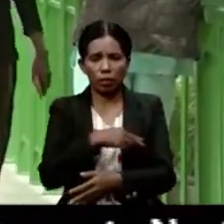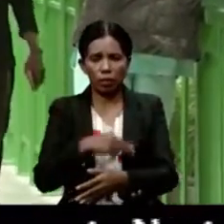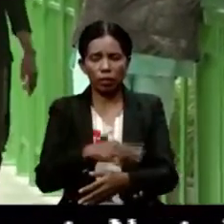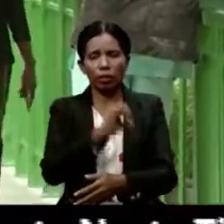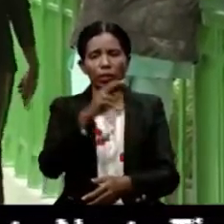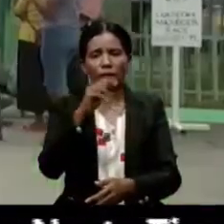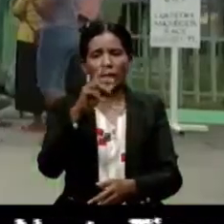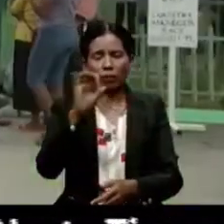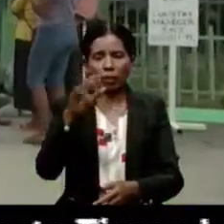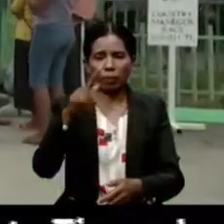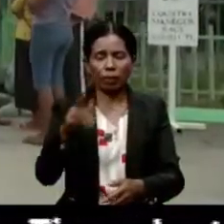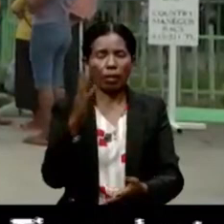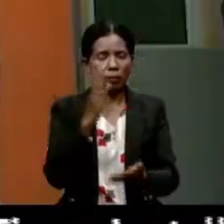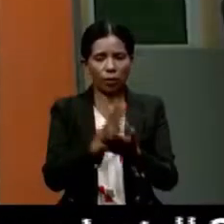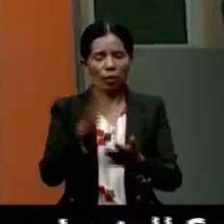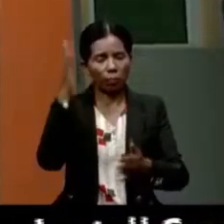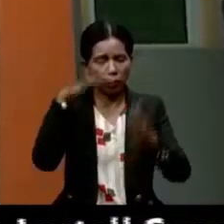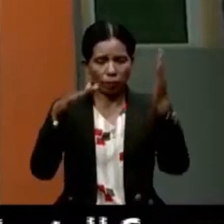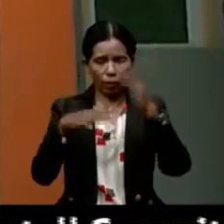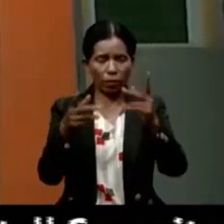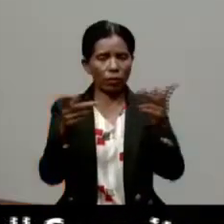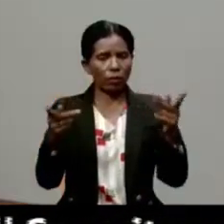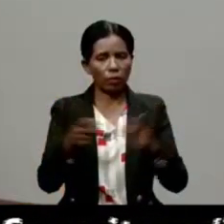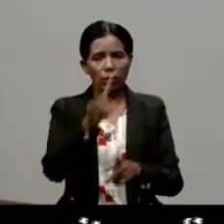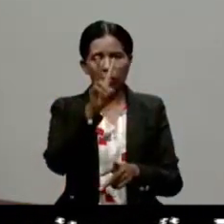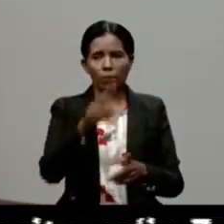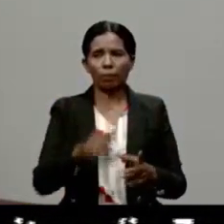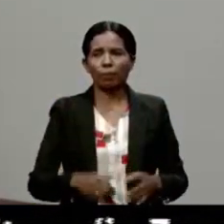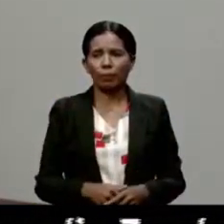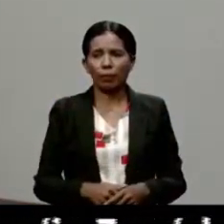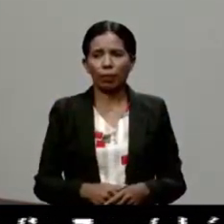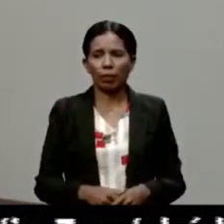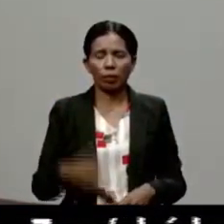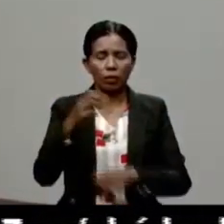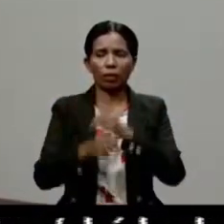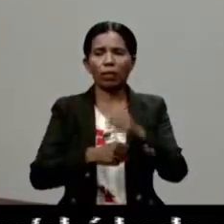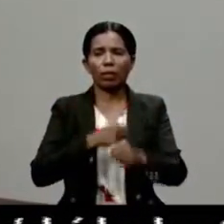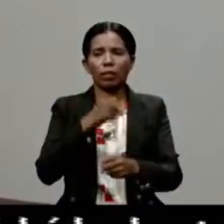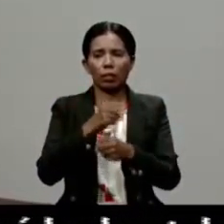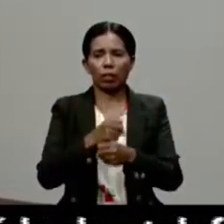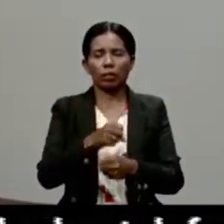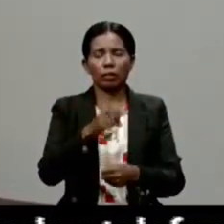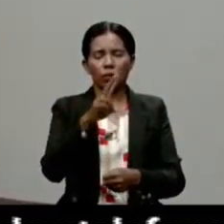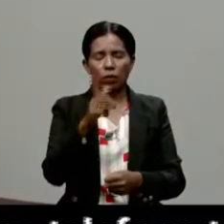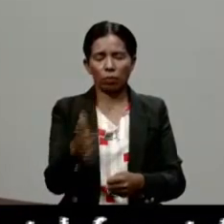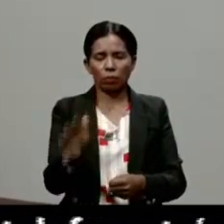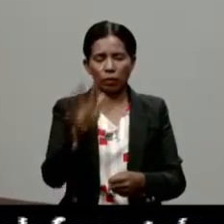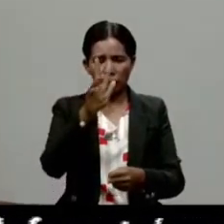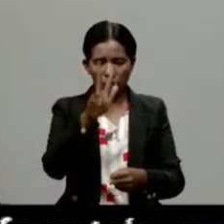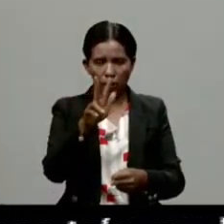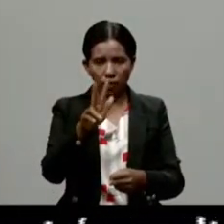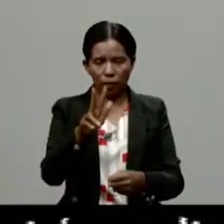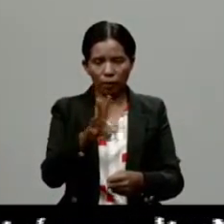INFPM, onde bele evita problema e a fatin ruane. Antes, fim de ano 2023, de depois